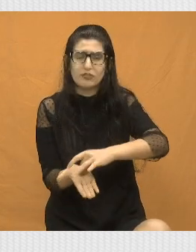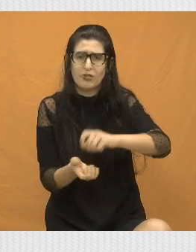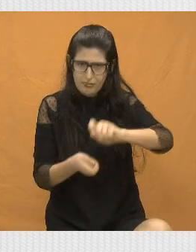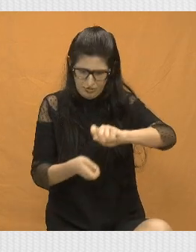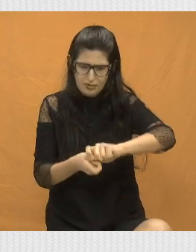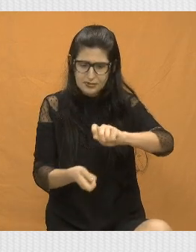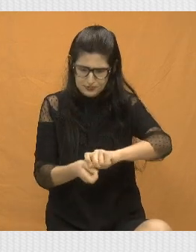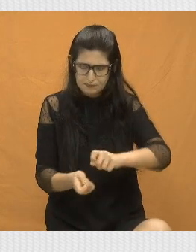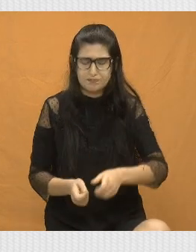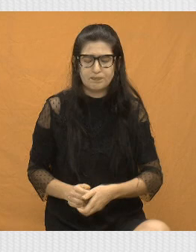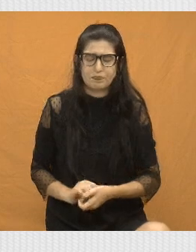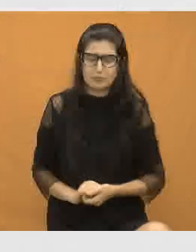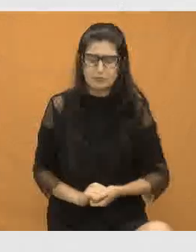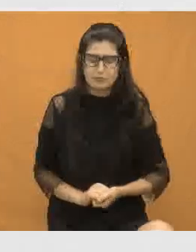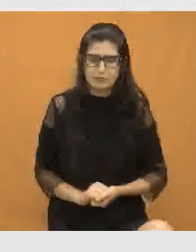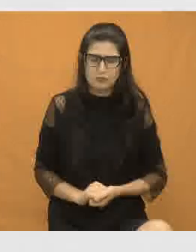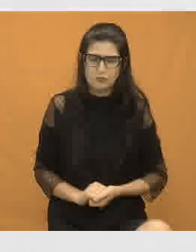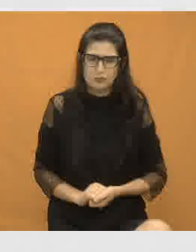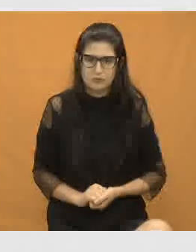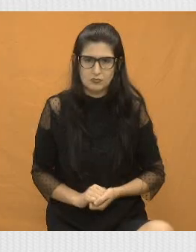Próximo.